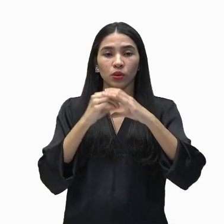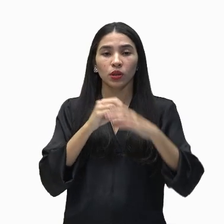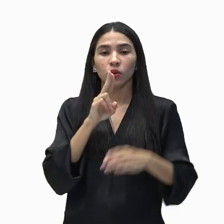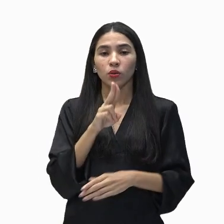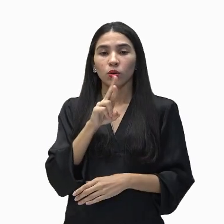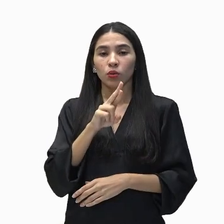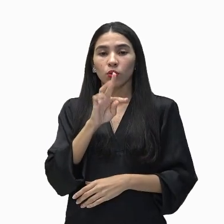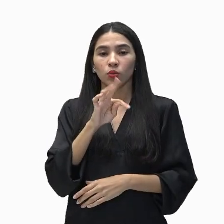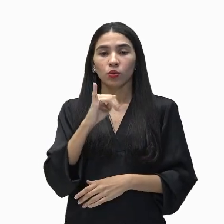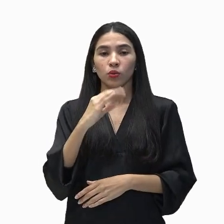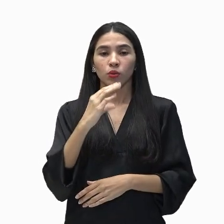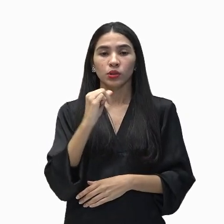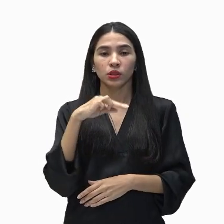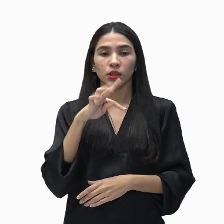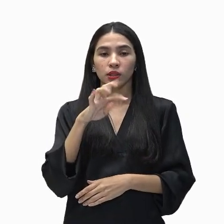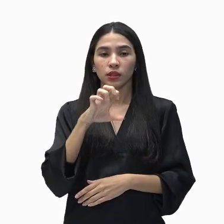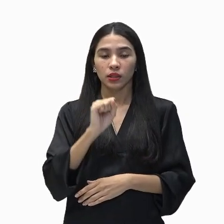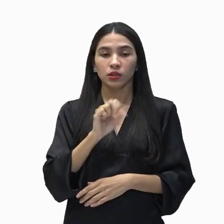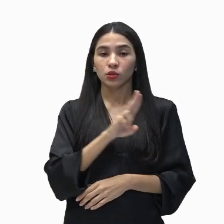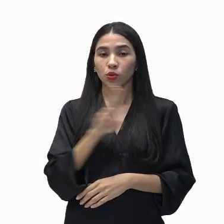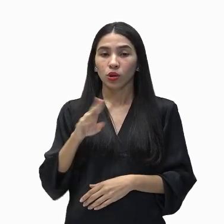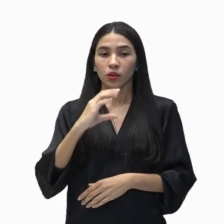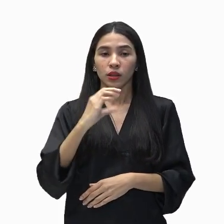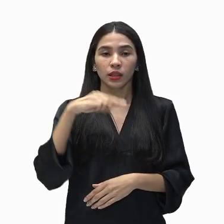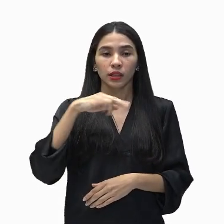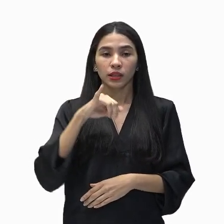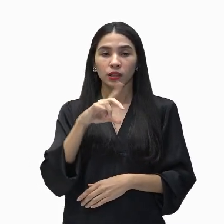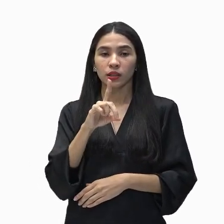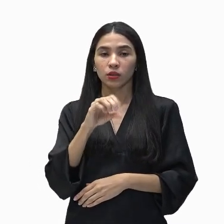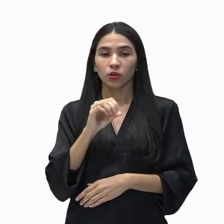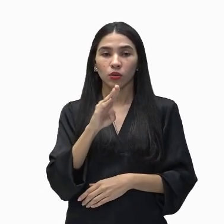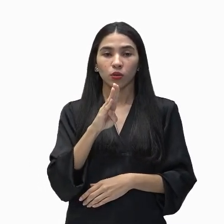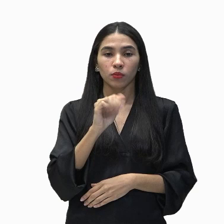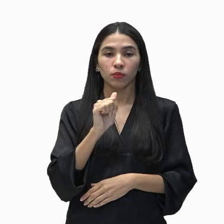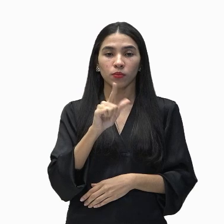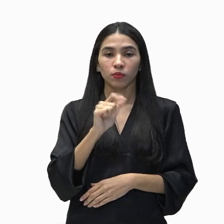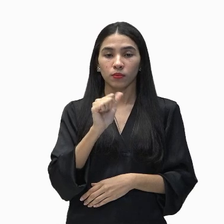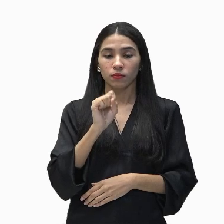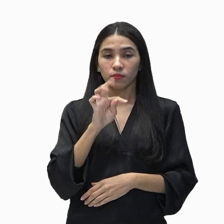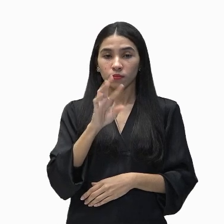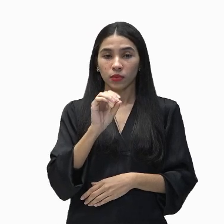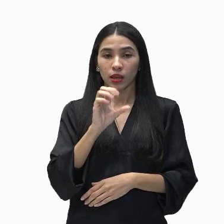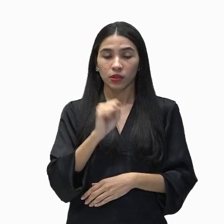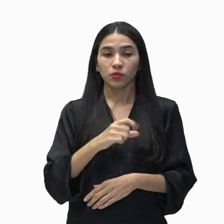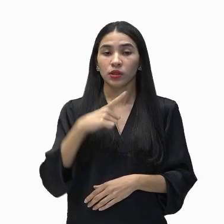chamadas quinidoplastos, que contêm estruturas como os